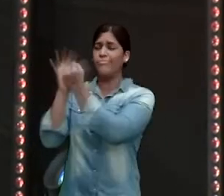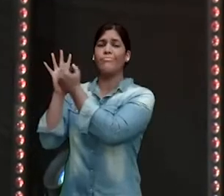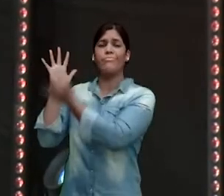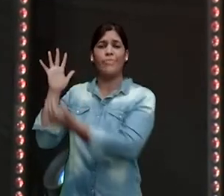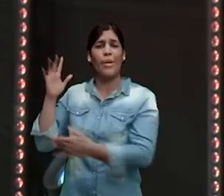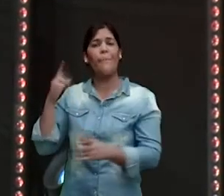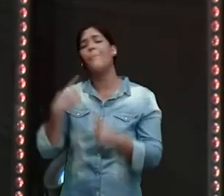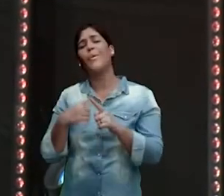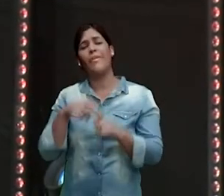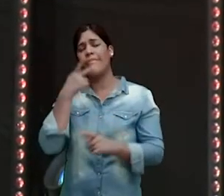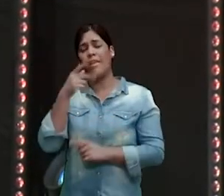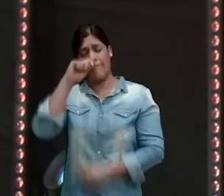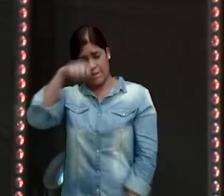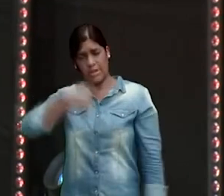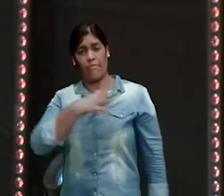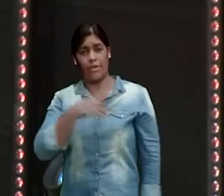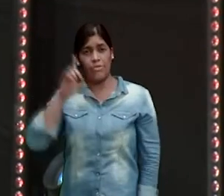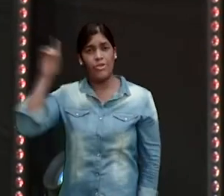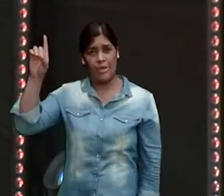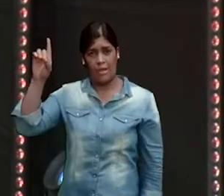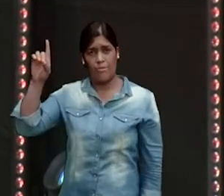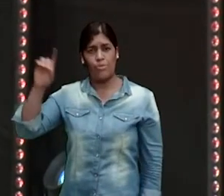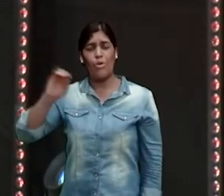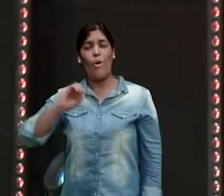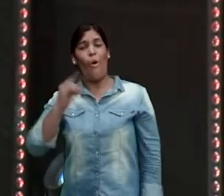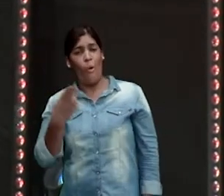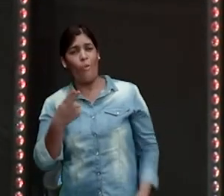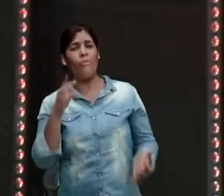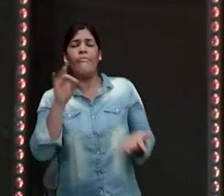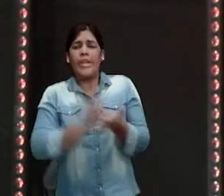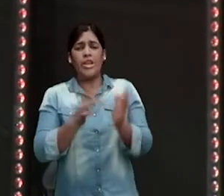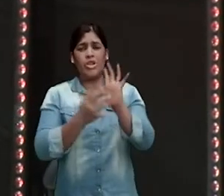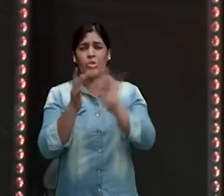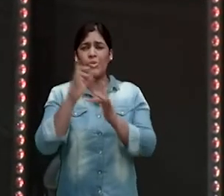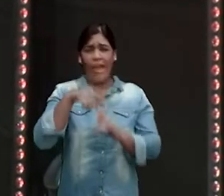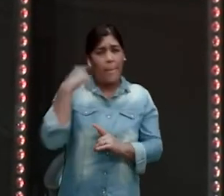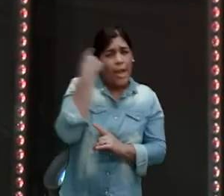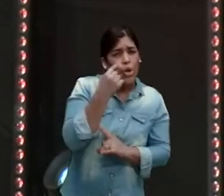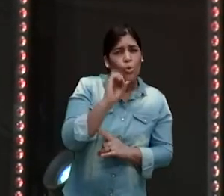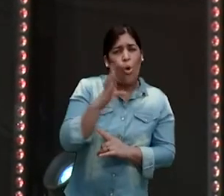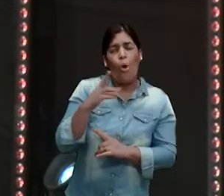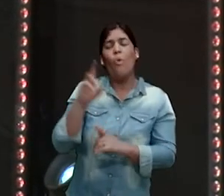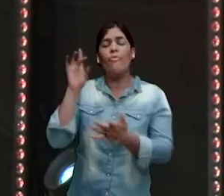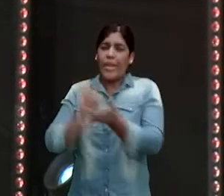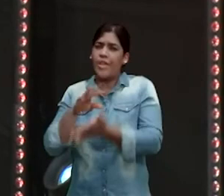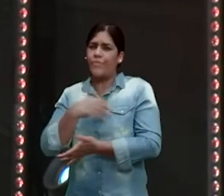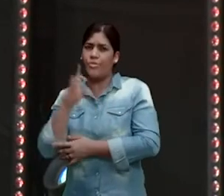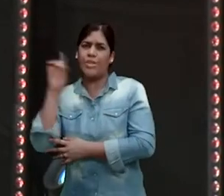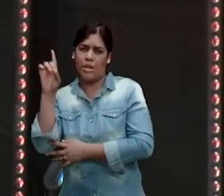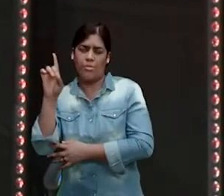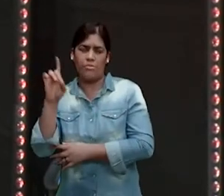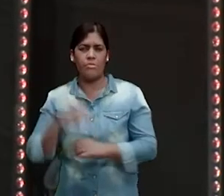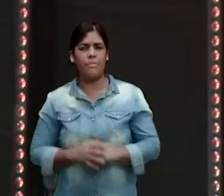dizer o filho de Deus ou ele era um lunático ou filho de Deus a gente difícil aceitar que todos esses milhões e